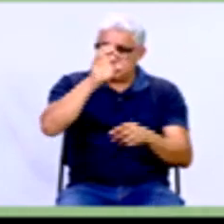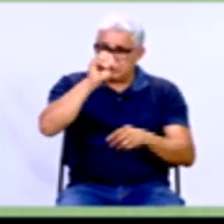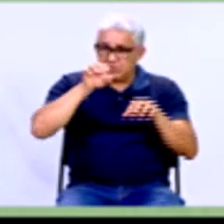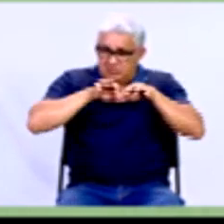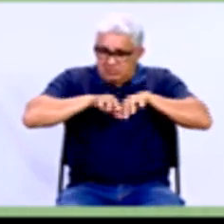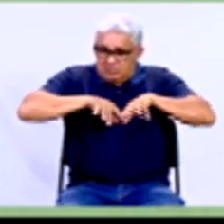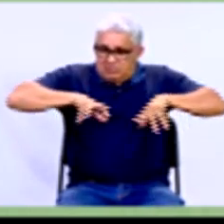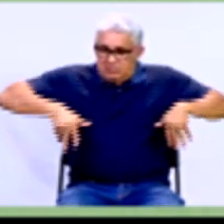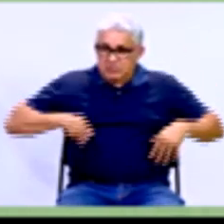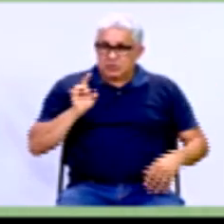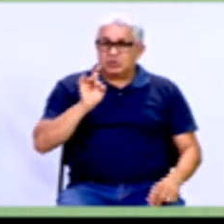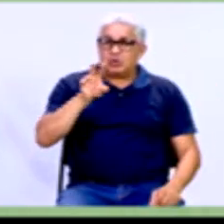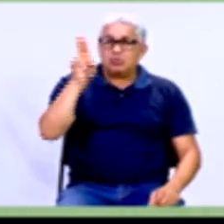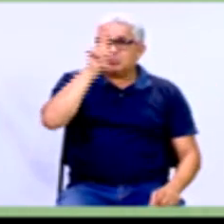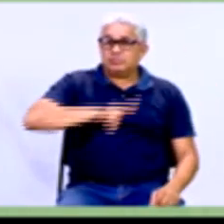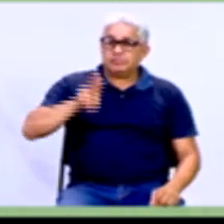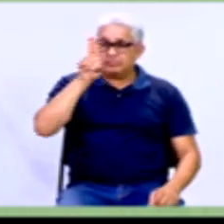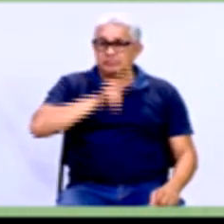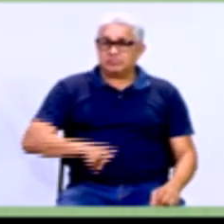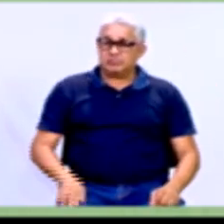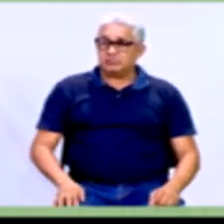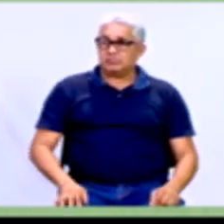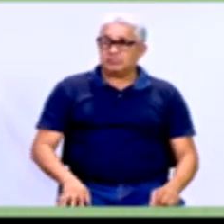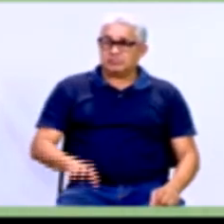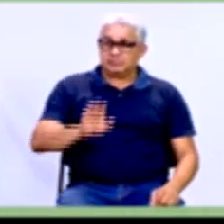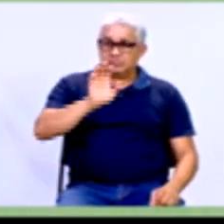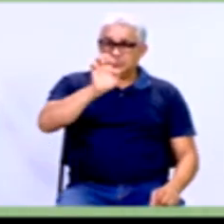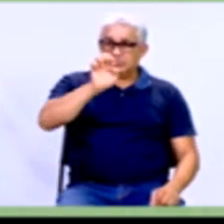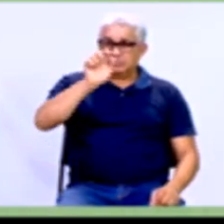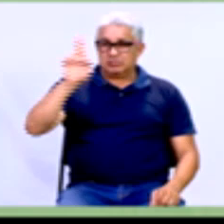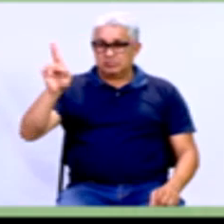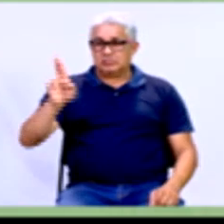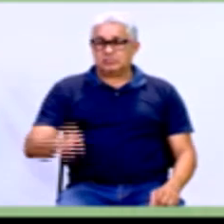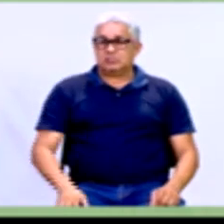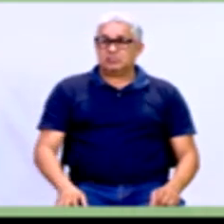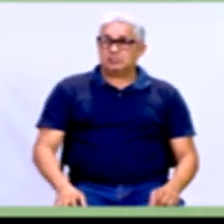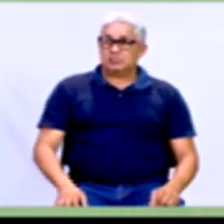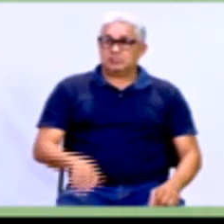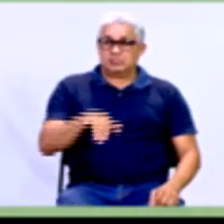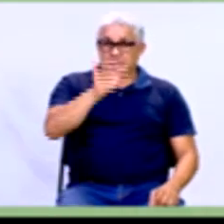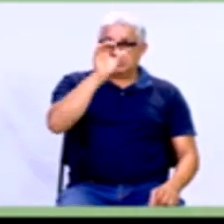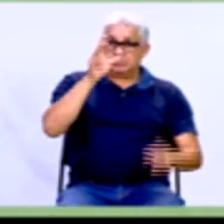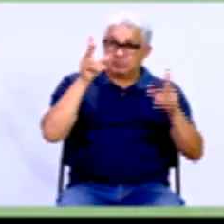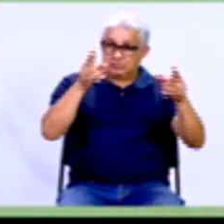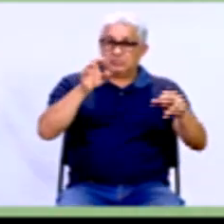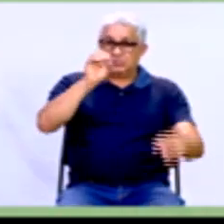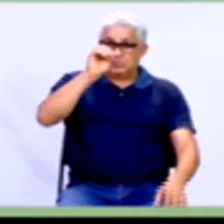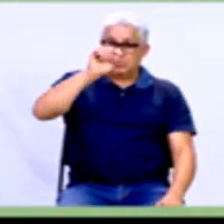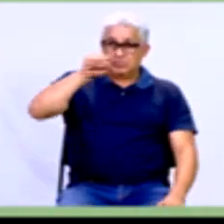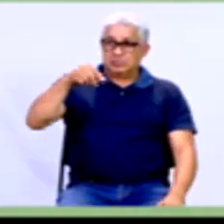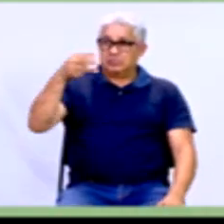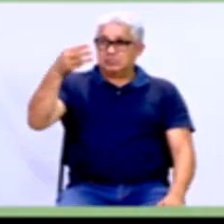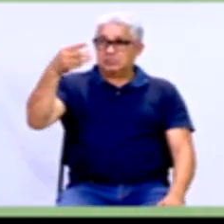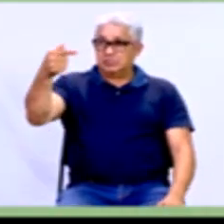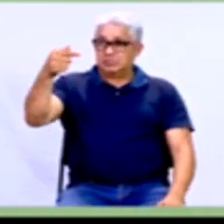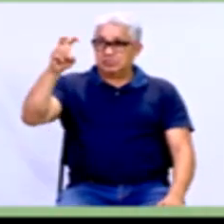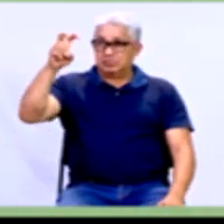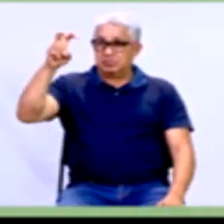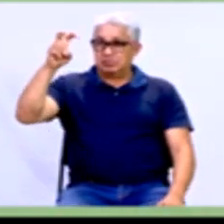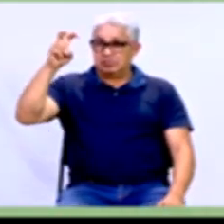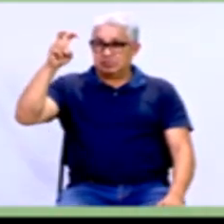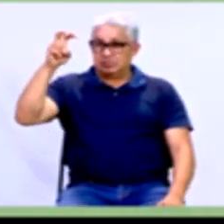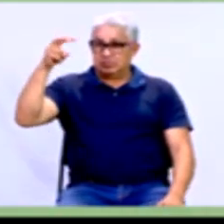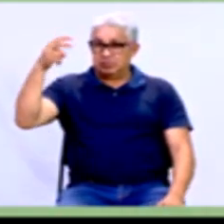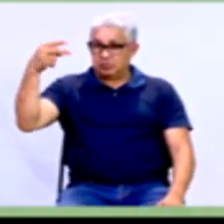gente usar essa equação. Y vai ser igual a 0,3752, que é o meu M, né?